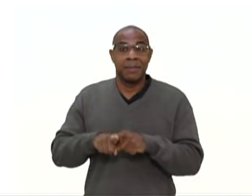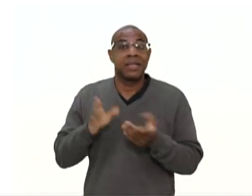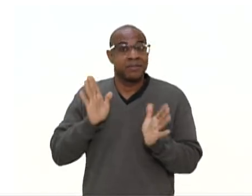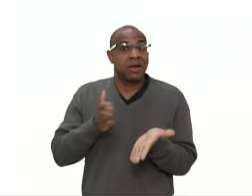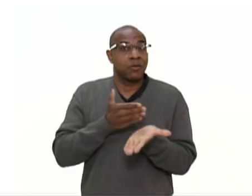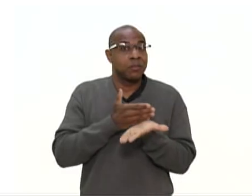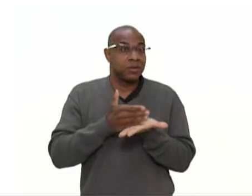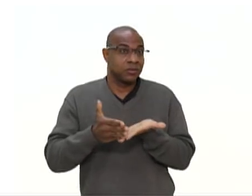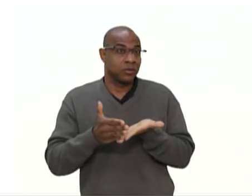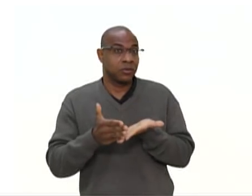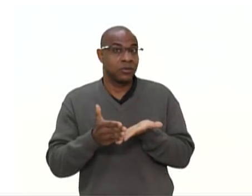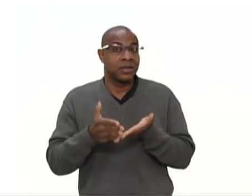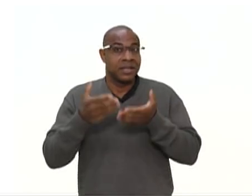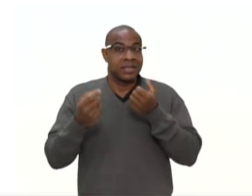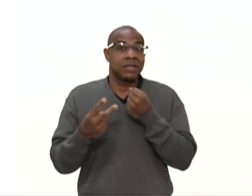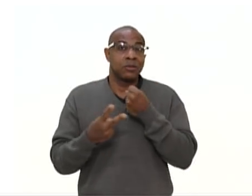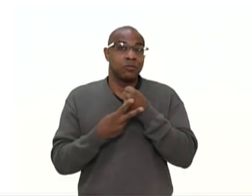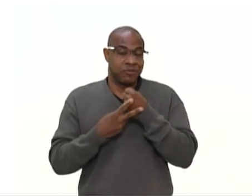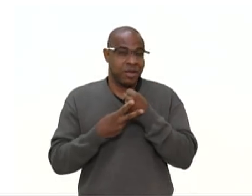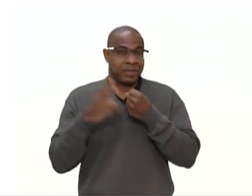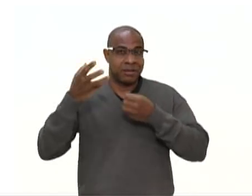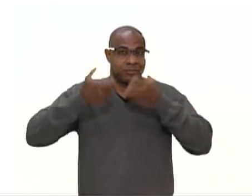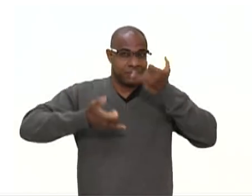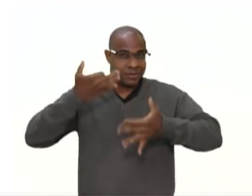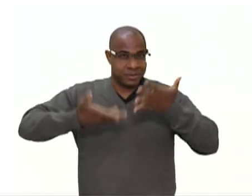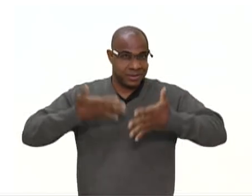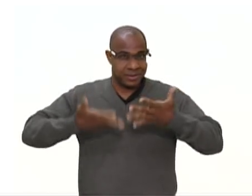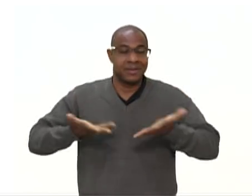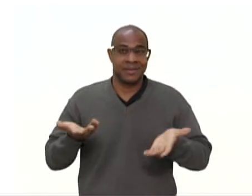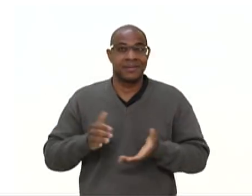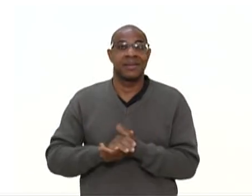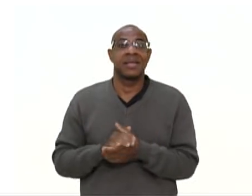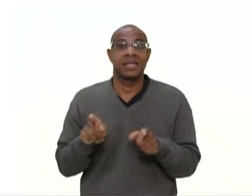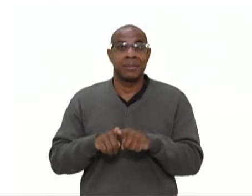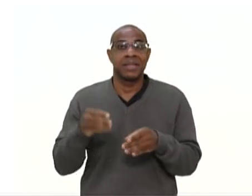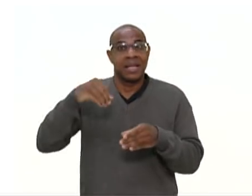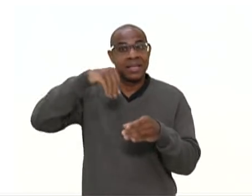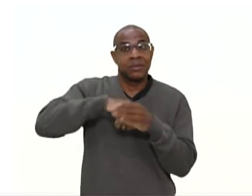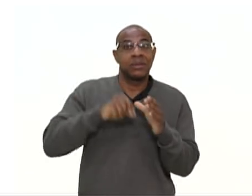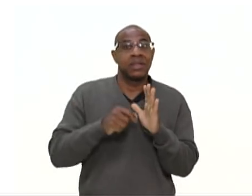hoje sobre os verbos que predominam no artigo de opinião.